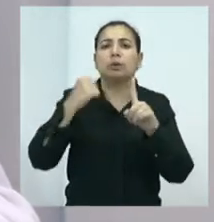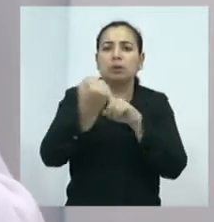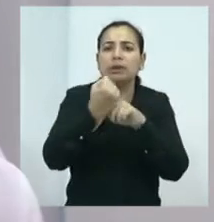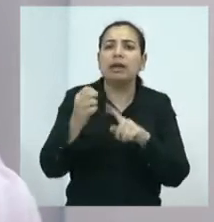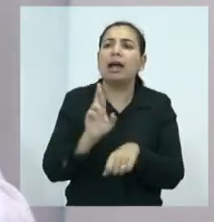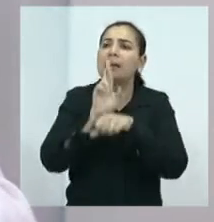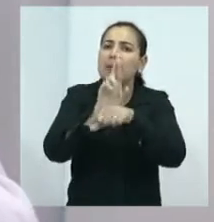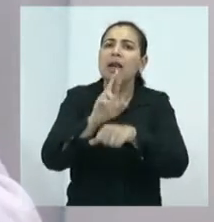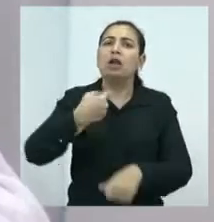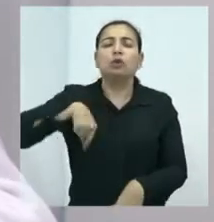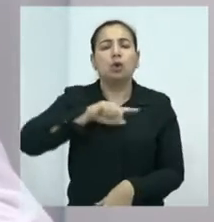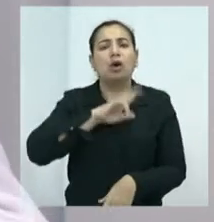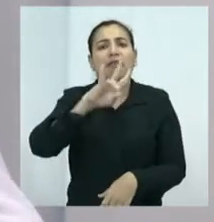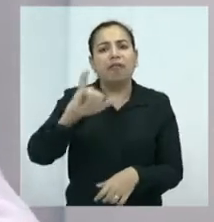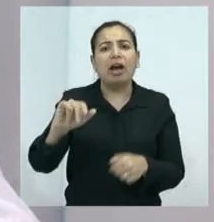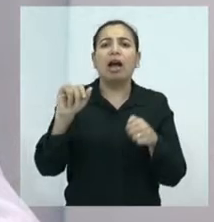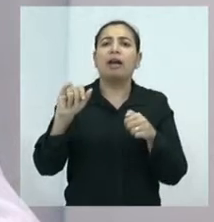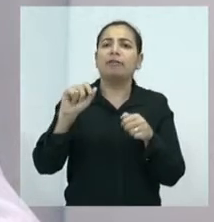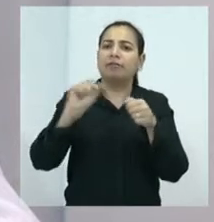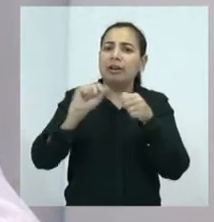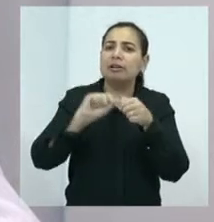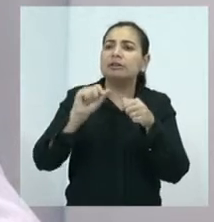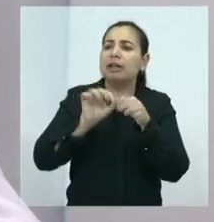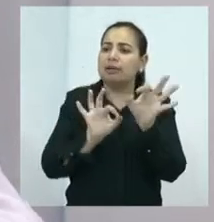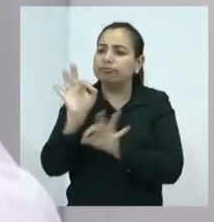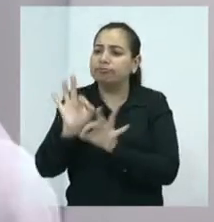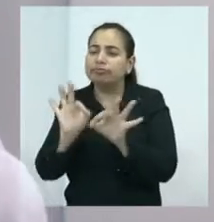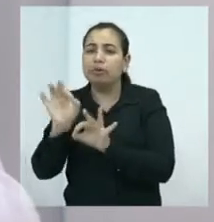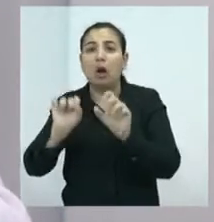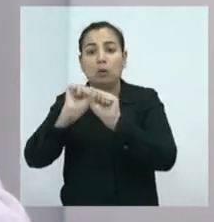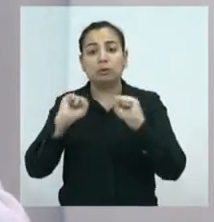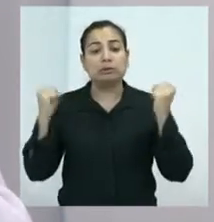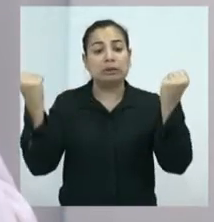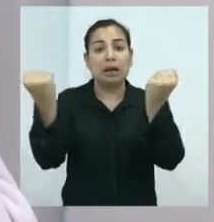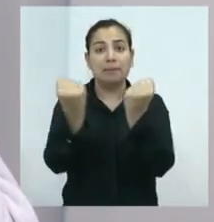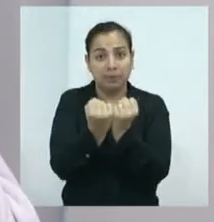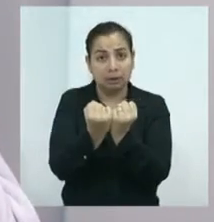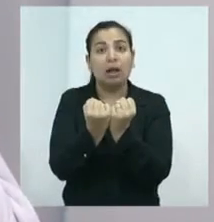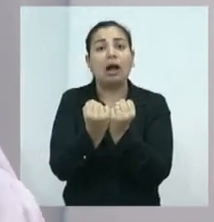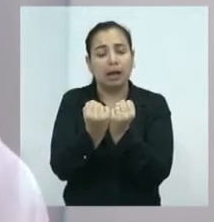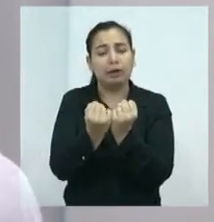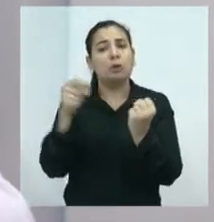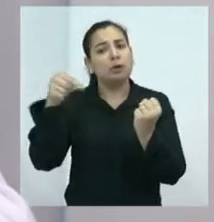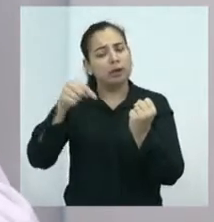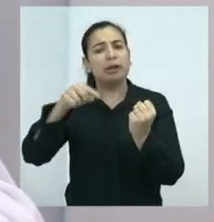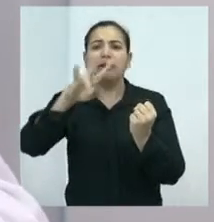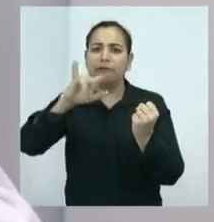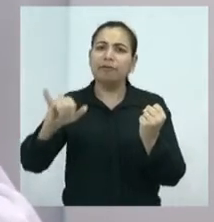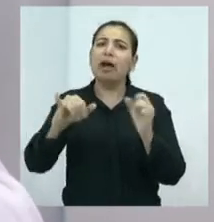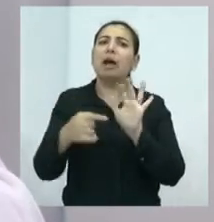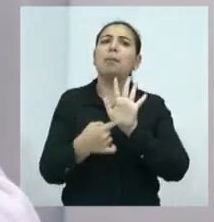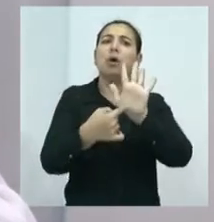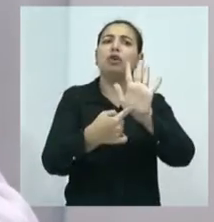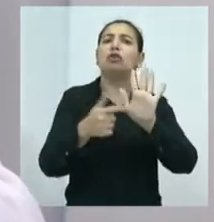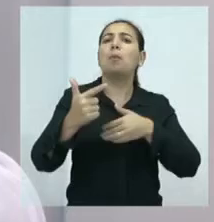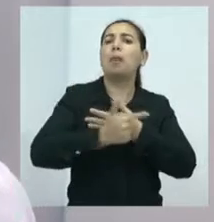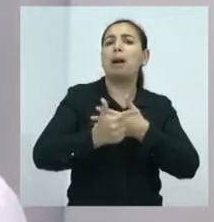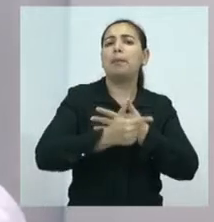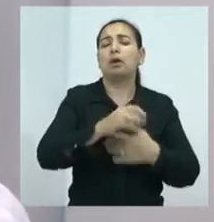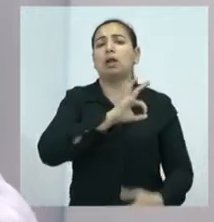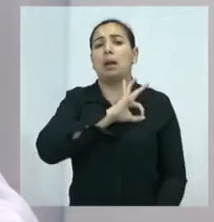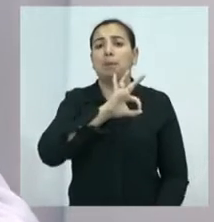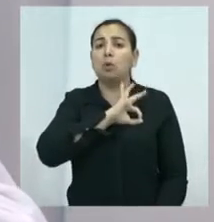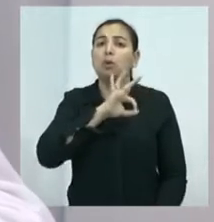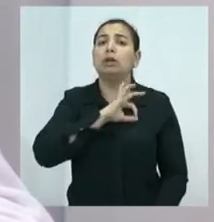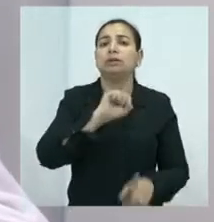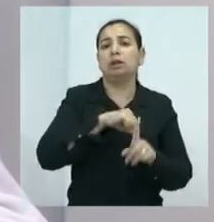Essa é uma proposta que eu tenho para a gente fazer, quem sabe, do próximo ano, fazer um grande seminário sobre a questão do papel da polícia na sociedade